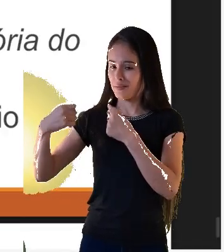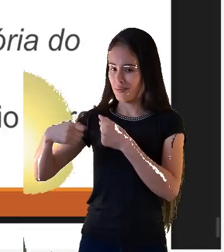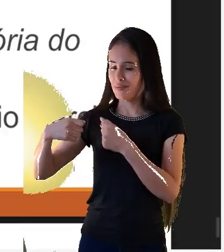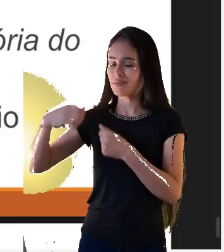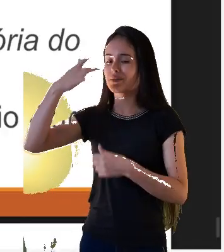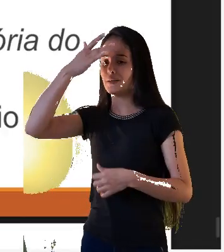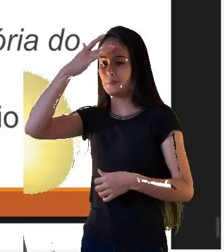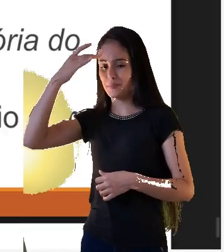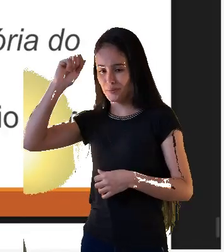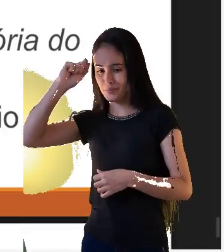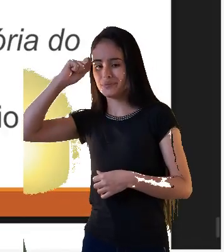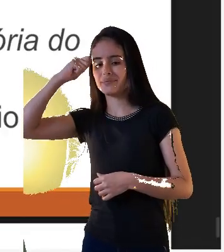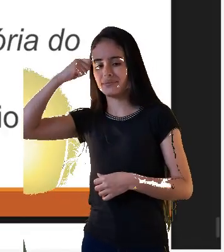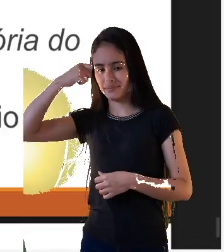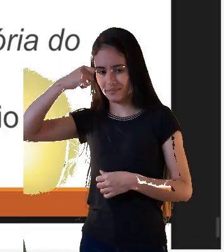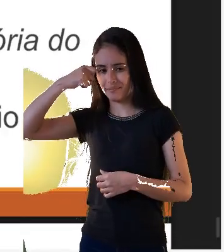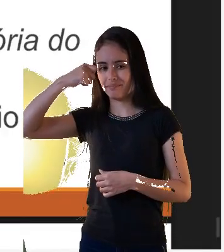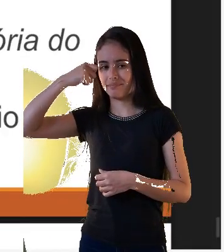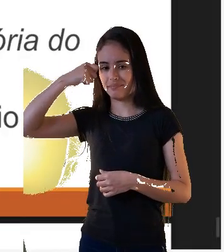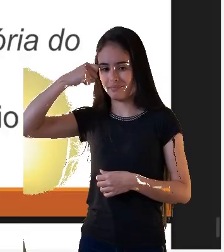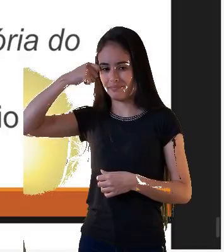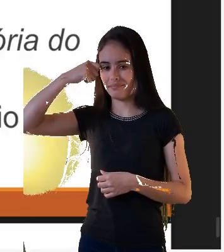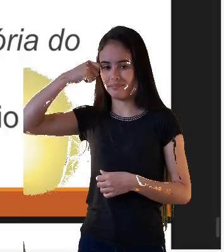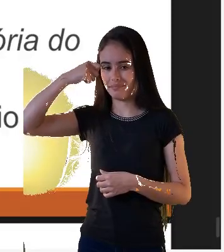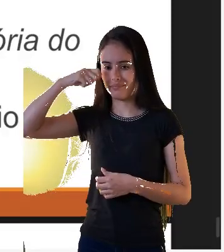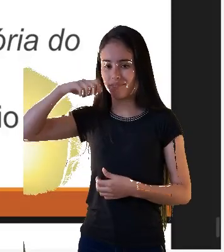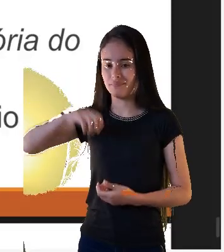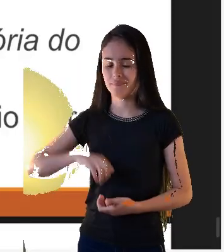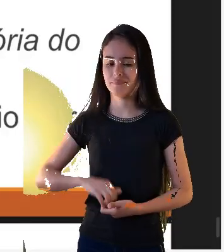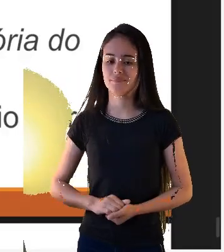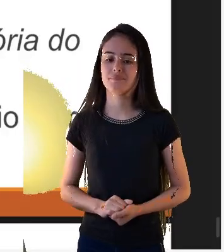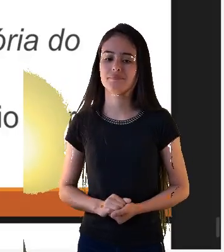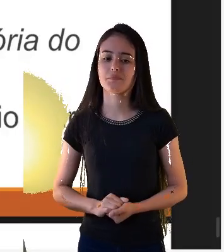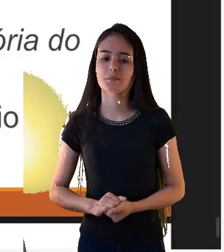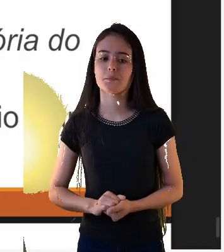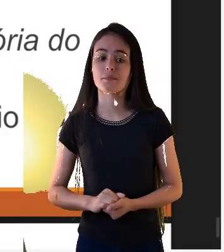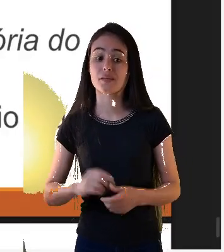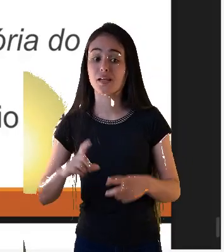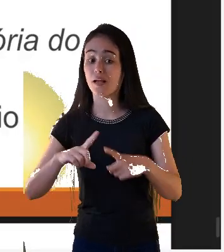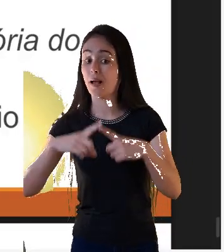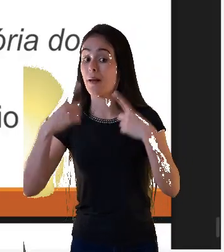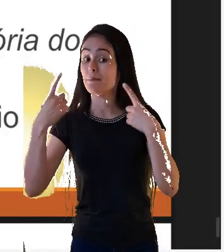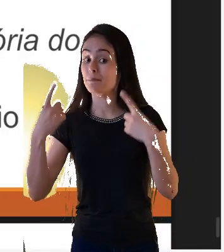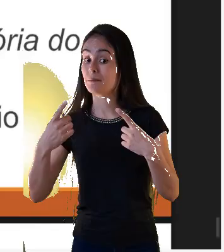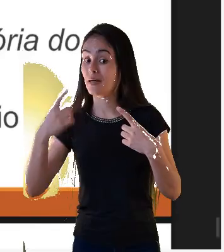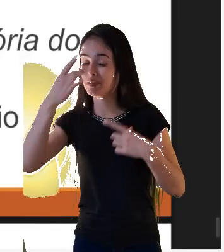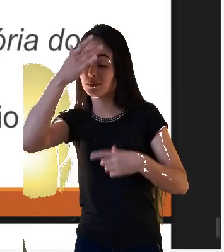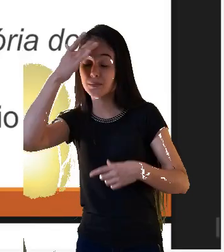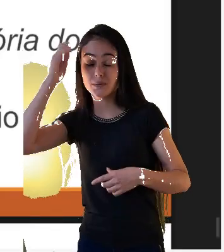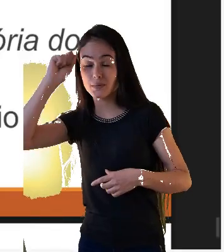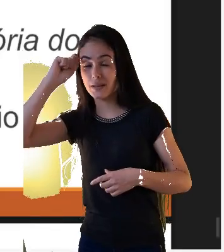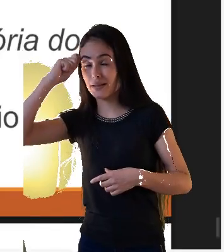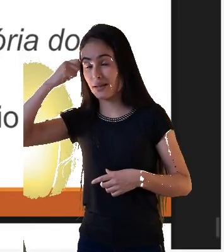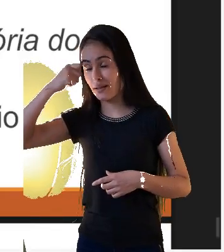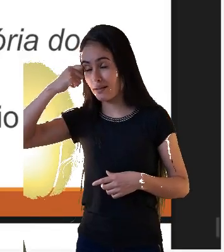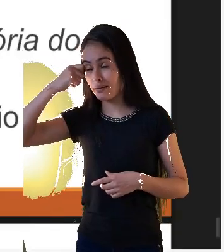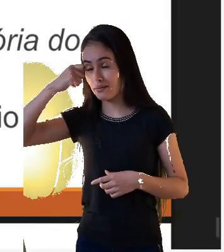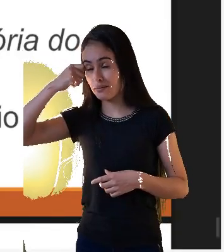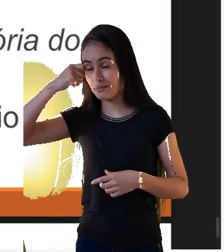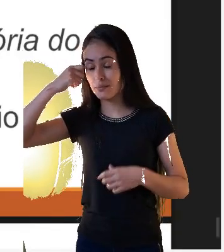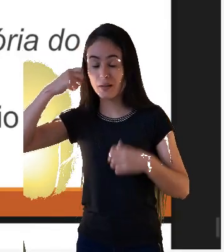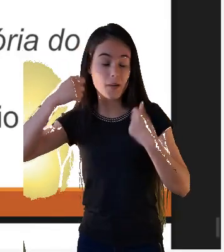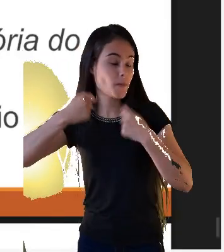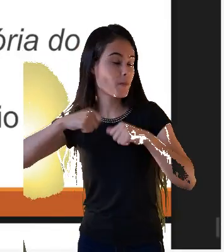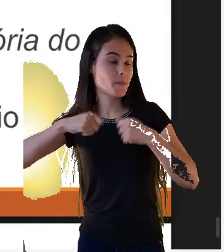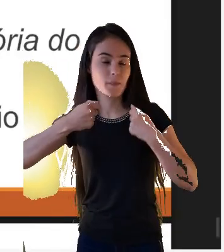a construção e a organização, o desenvolvimento desse país, né? E aí eu finalizo aqui